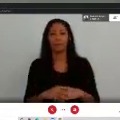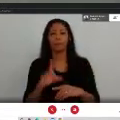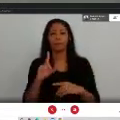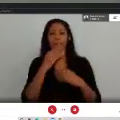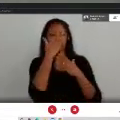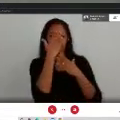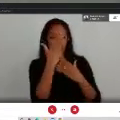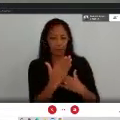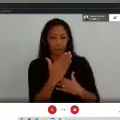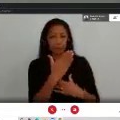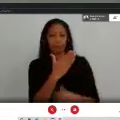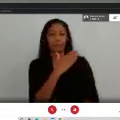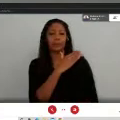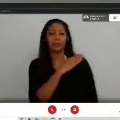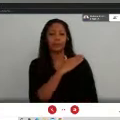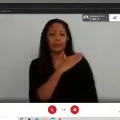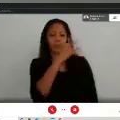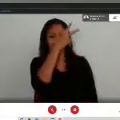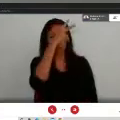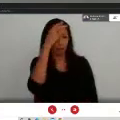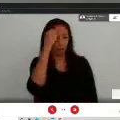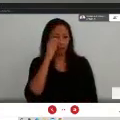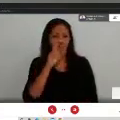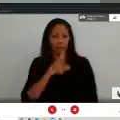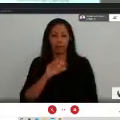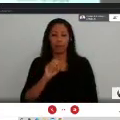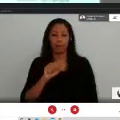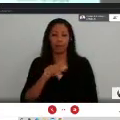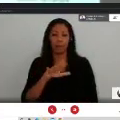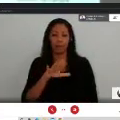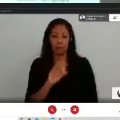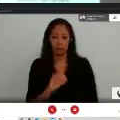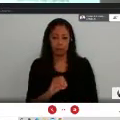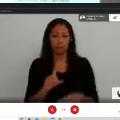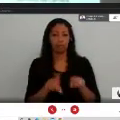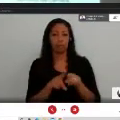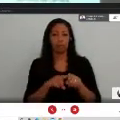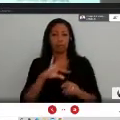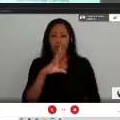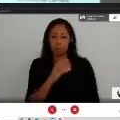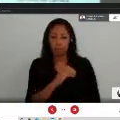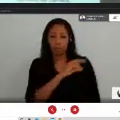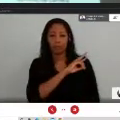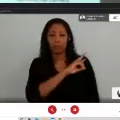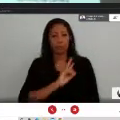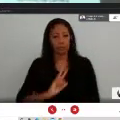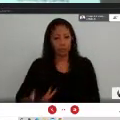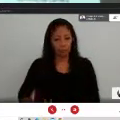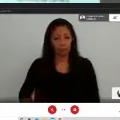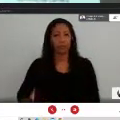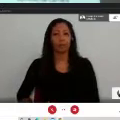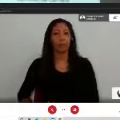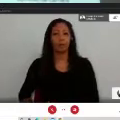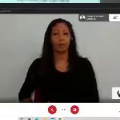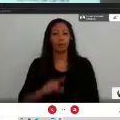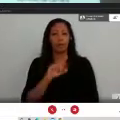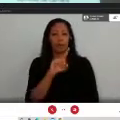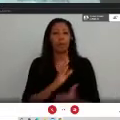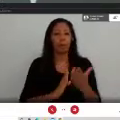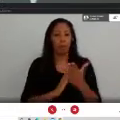Rosano Taveira e a todos vocês, vereadores desta casa, por aprovarem o projeto Fura Fila. O projeto Fura Fila